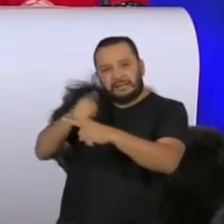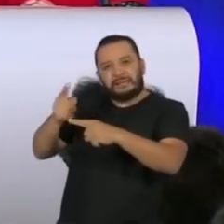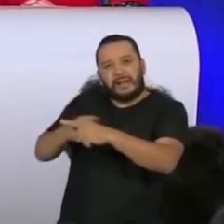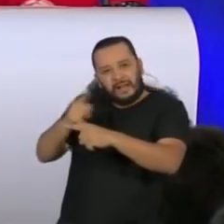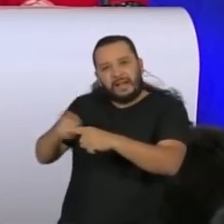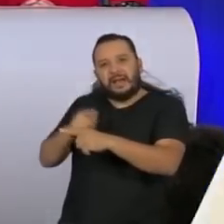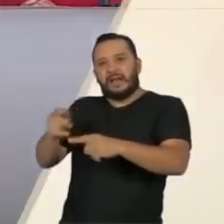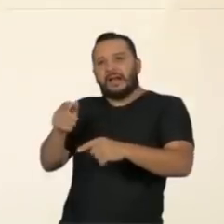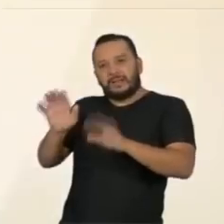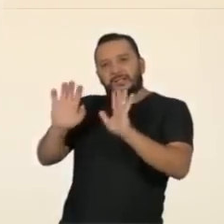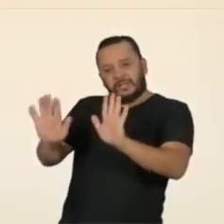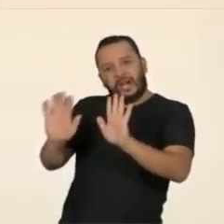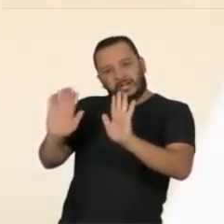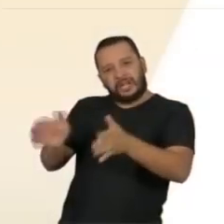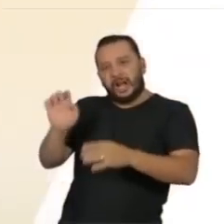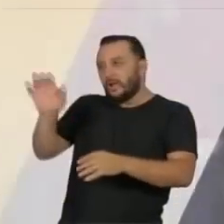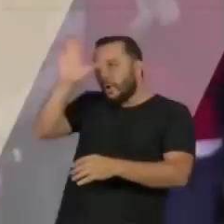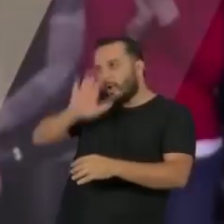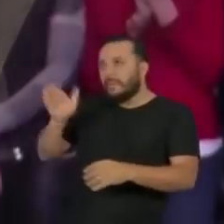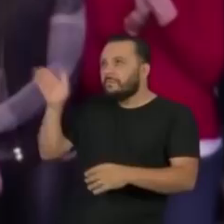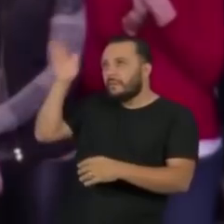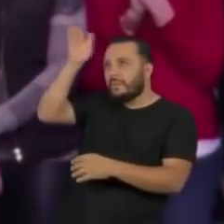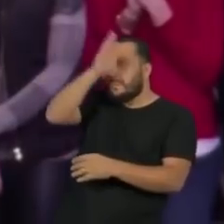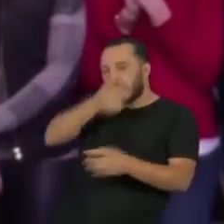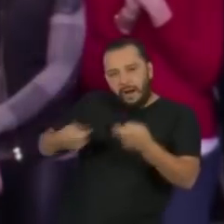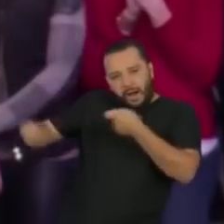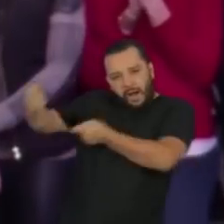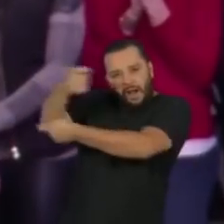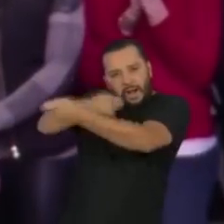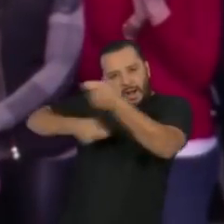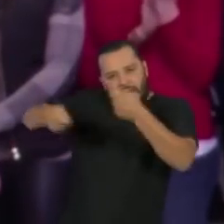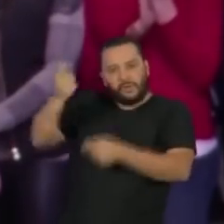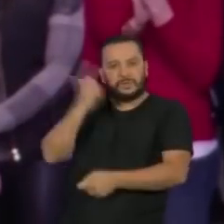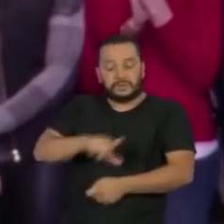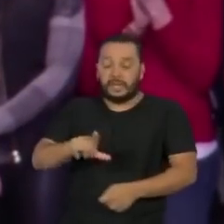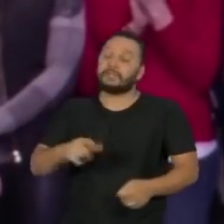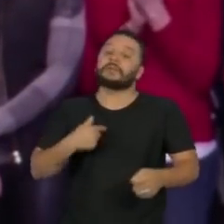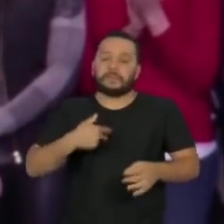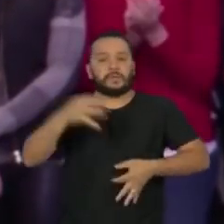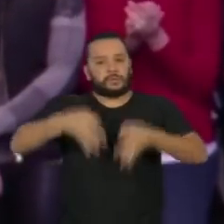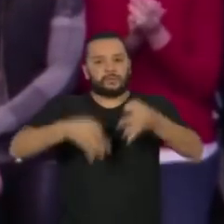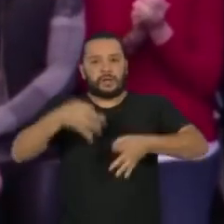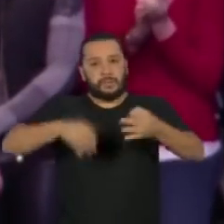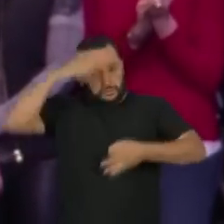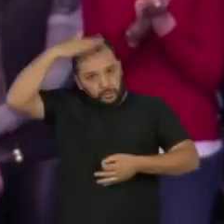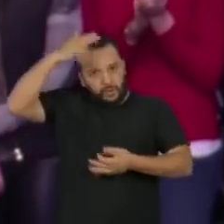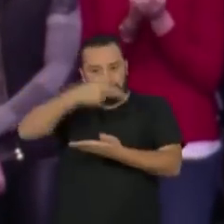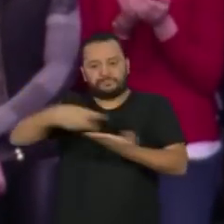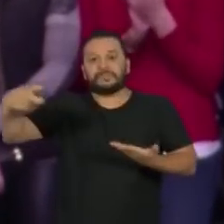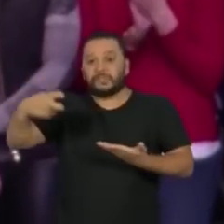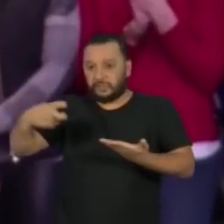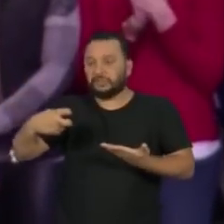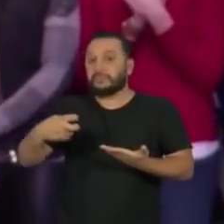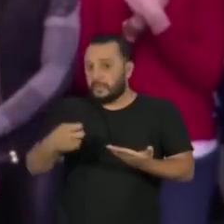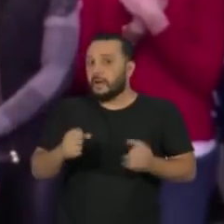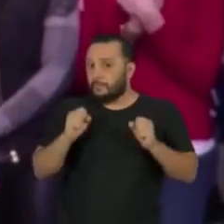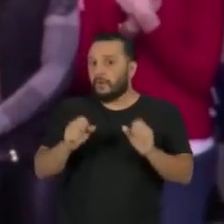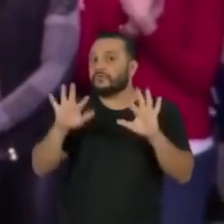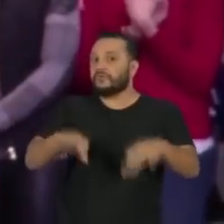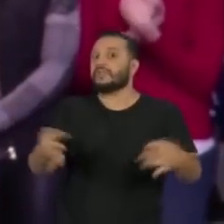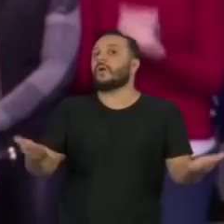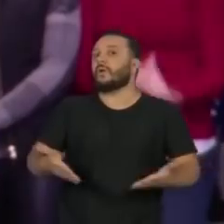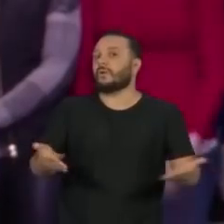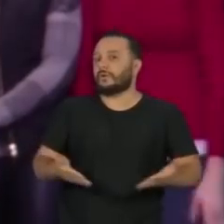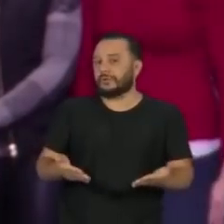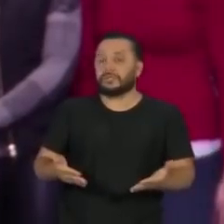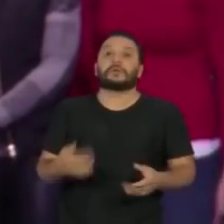comunidade europeia. O julgamento do impeachment do presidente norte-americano Donald Trump pode acabar ainda hoje